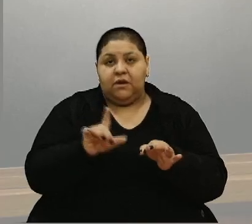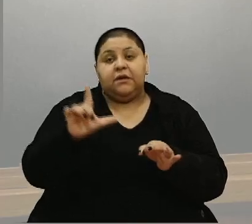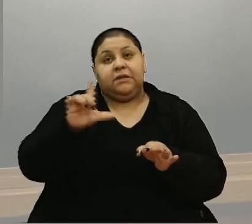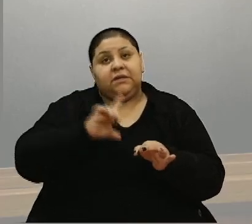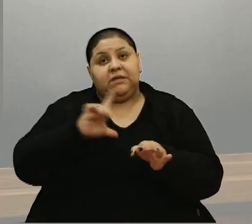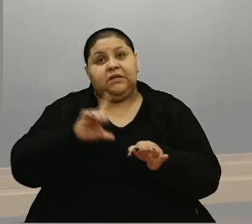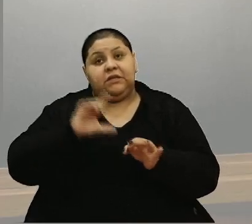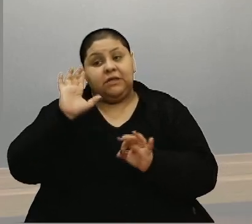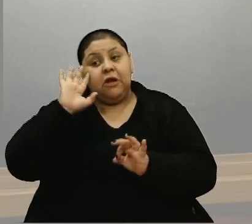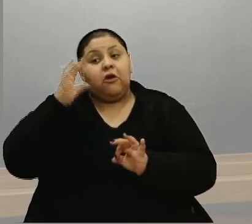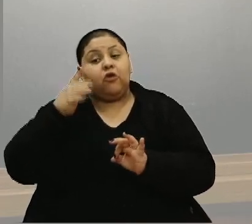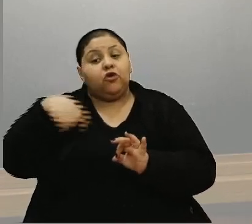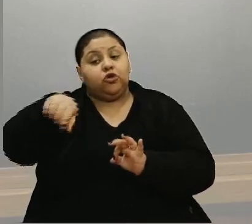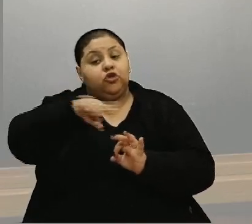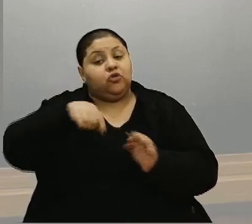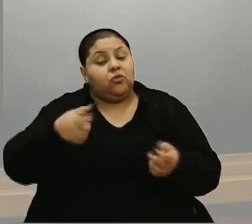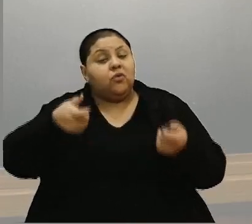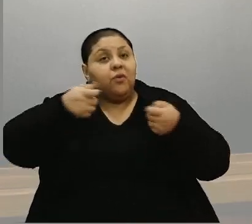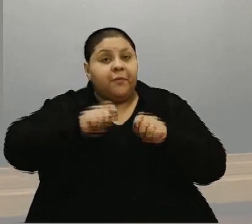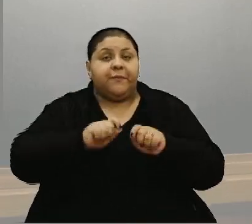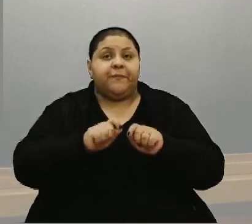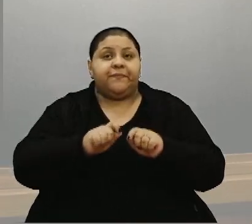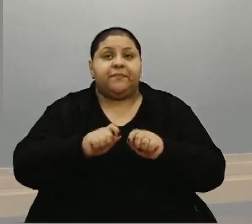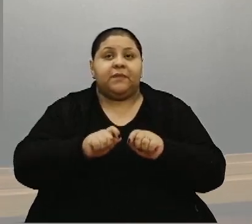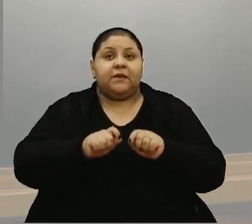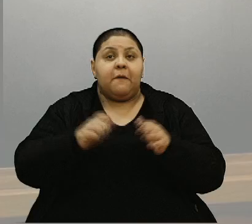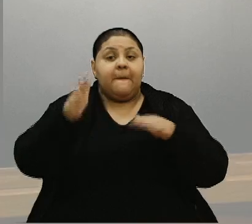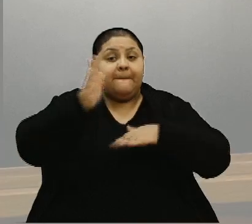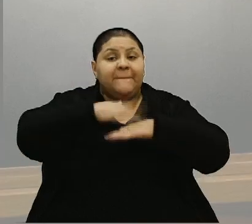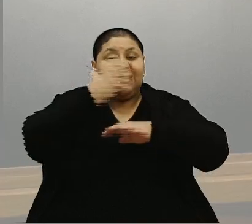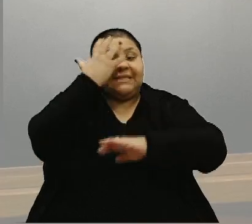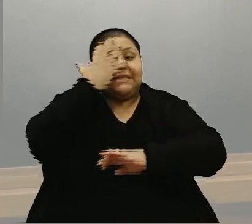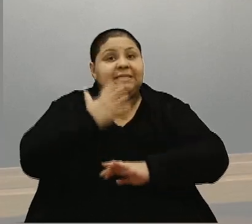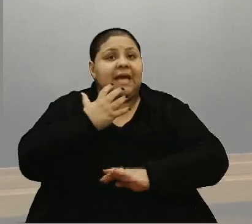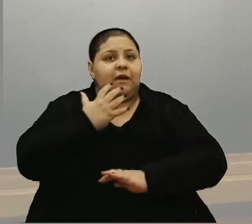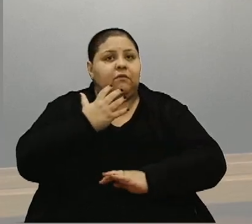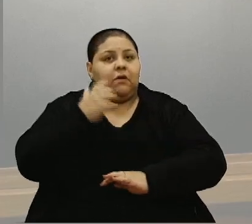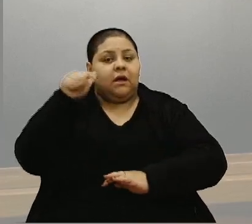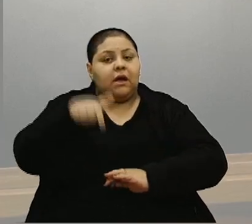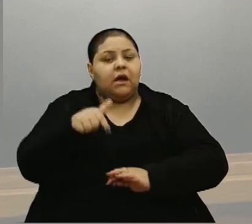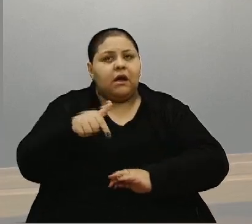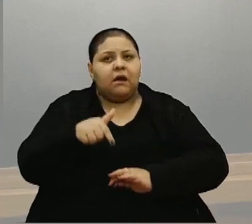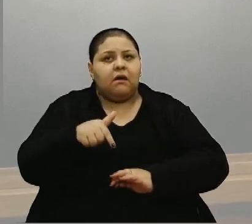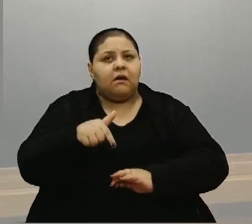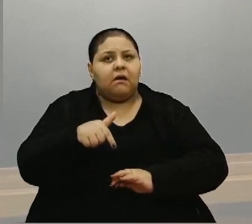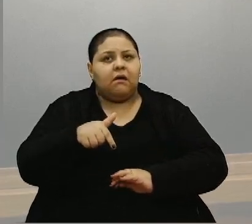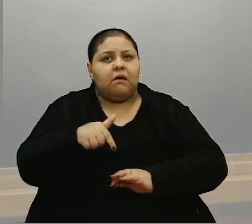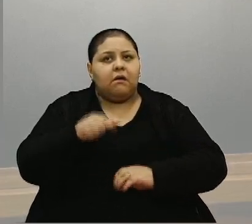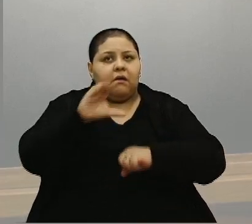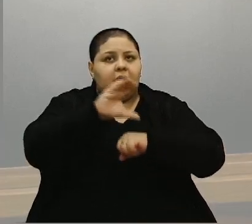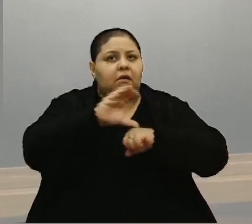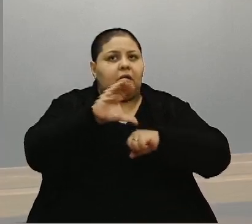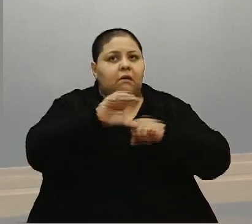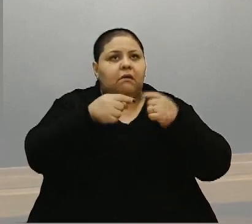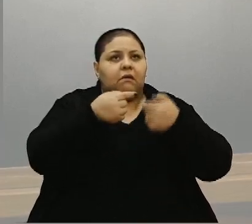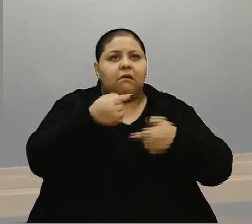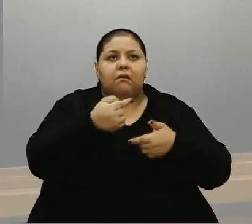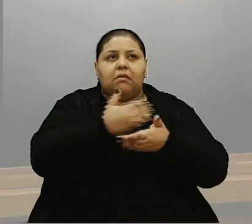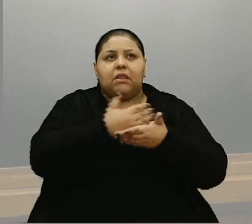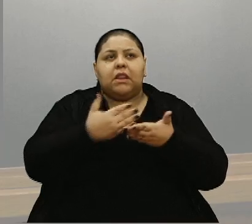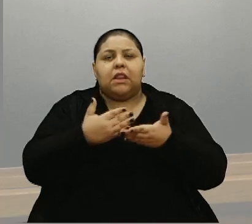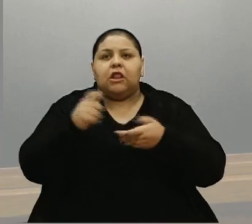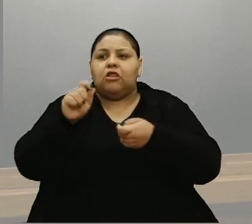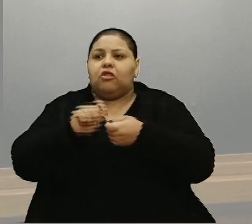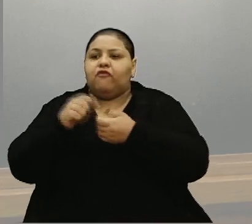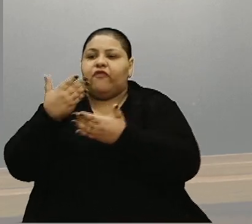que acontecer, nós precisamos levar mais a sério isso aí. Porque aí é inconstitucional, não entra. A gente não faz